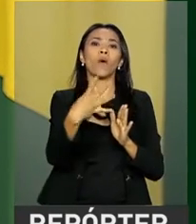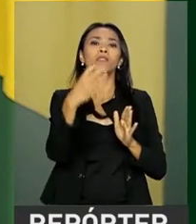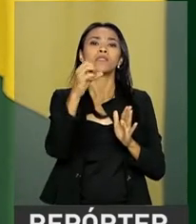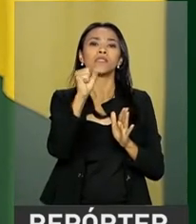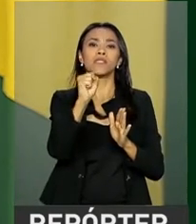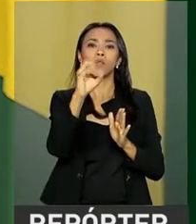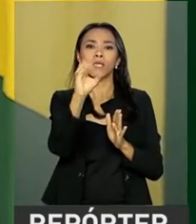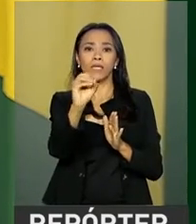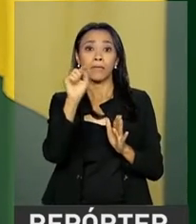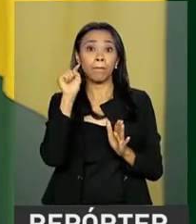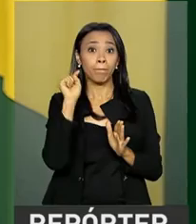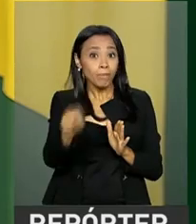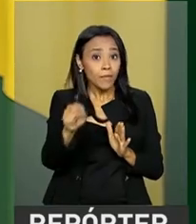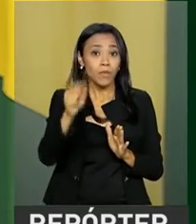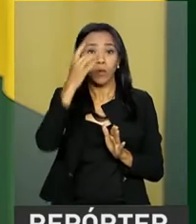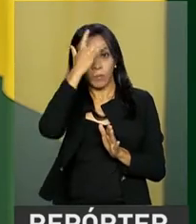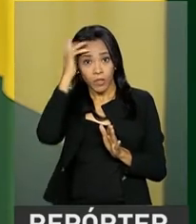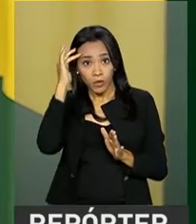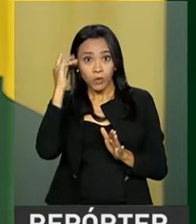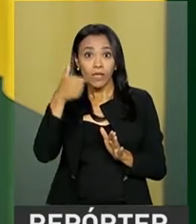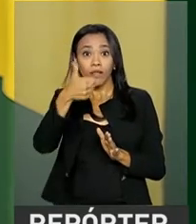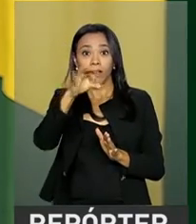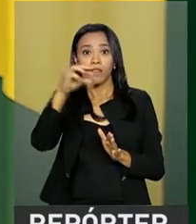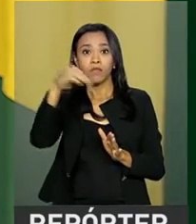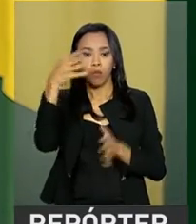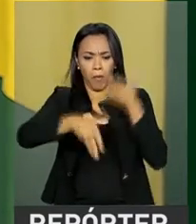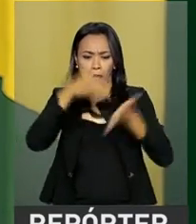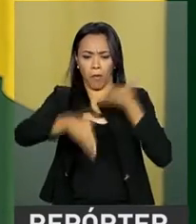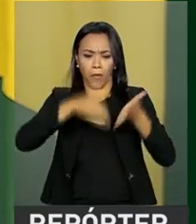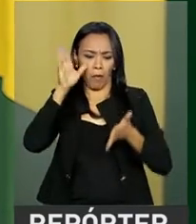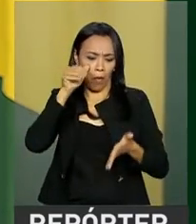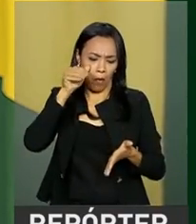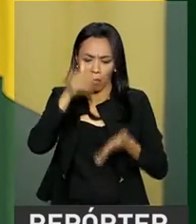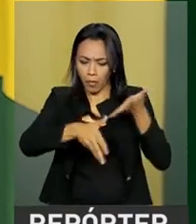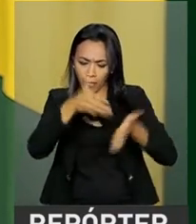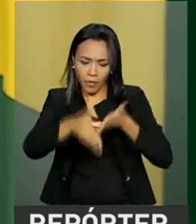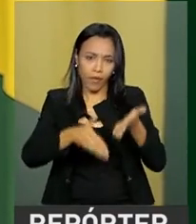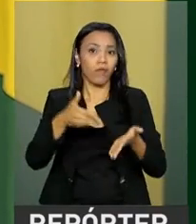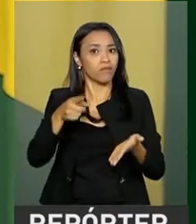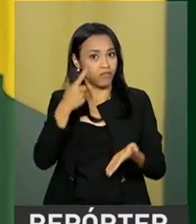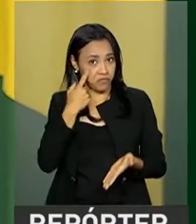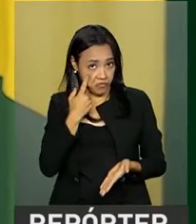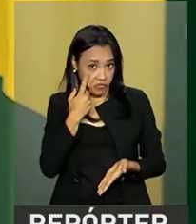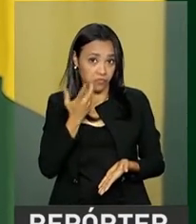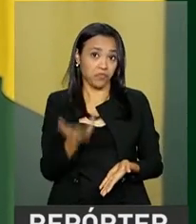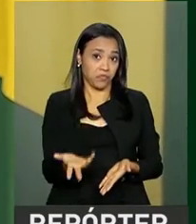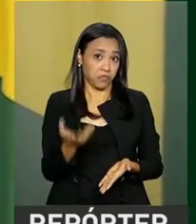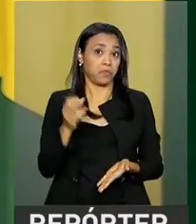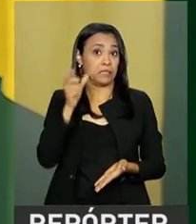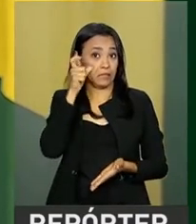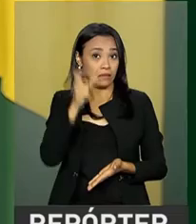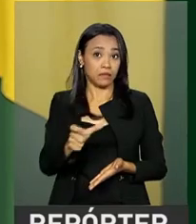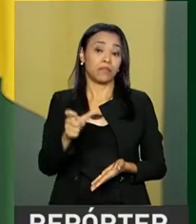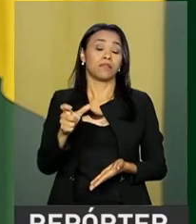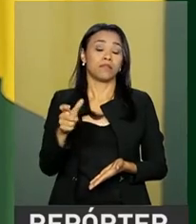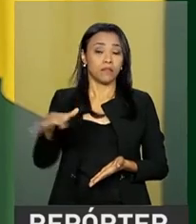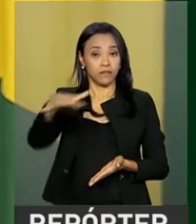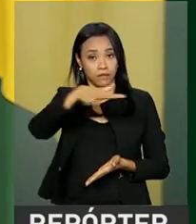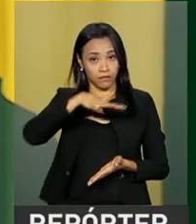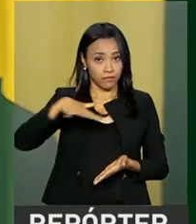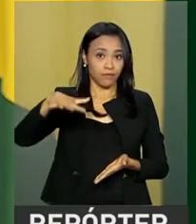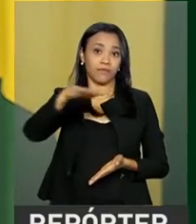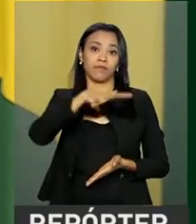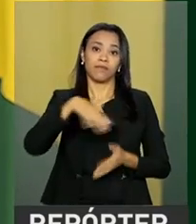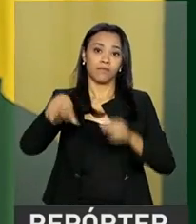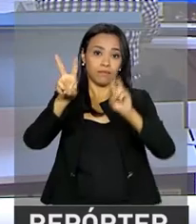mil entradas em 10 minutos. Portanto, vocês vejam o interesse que existe em torno